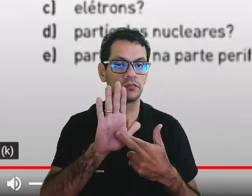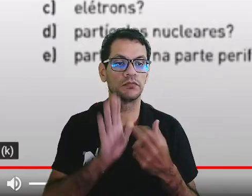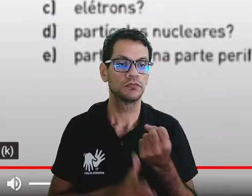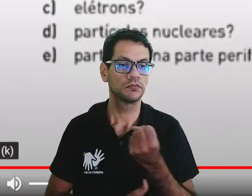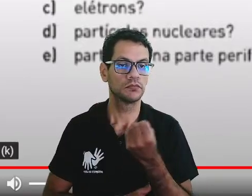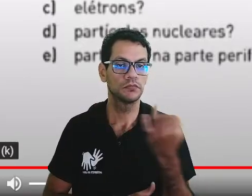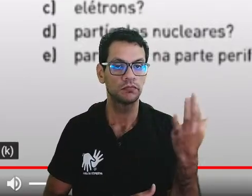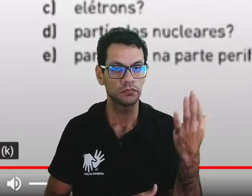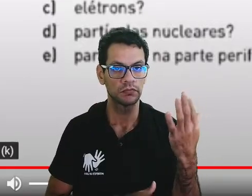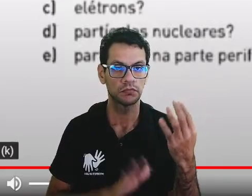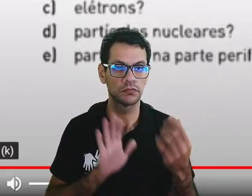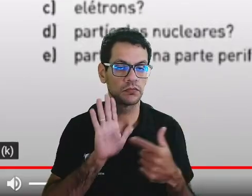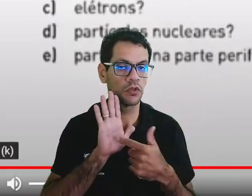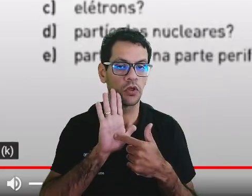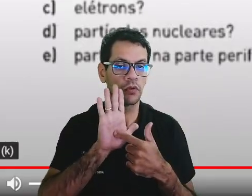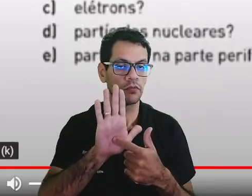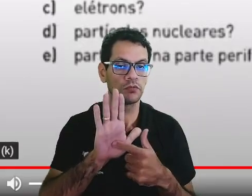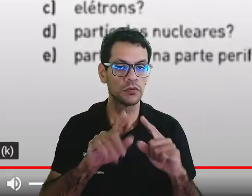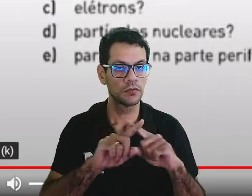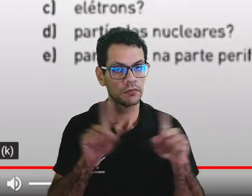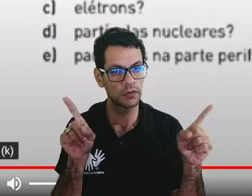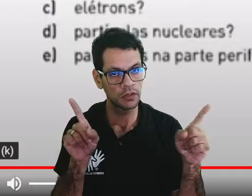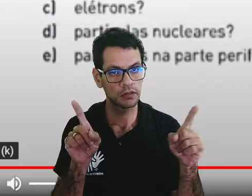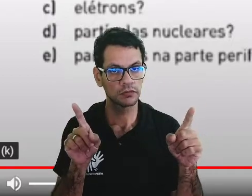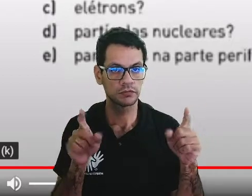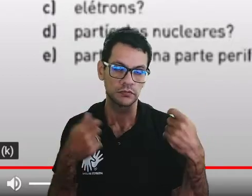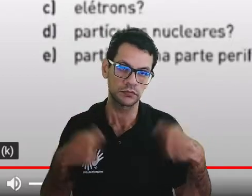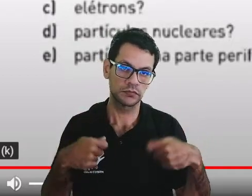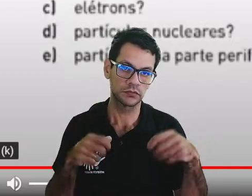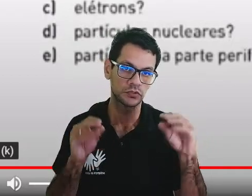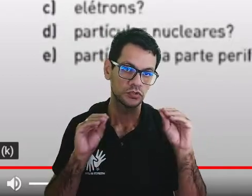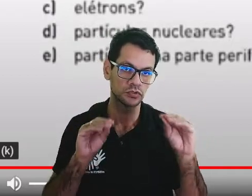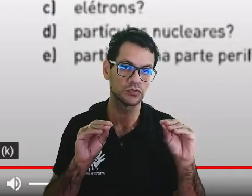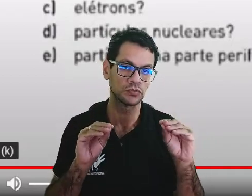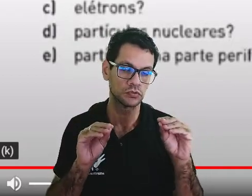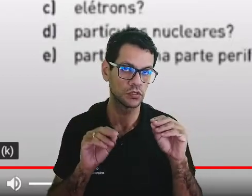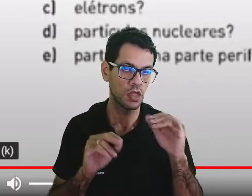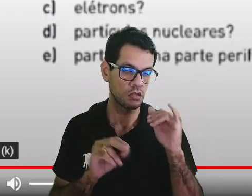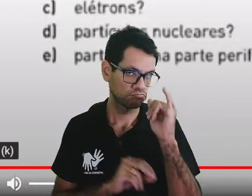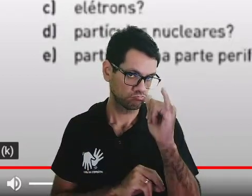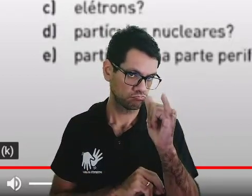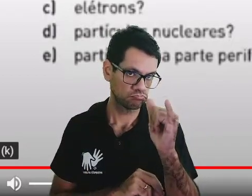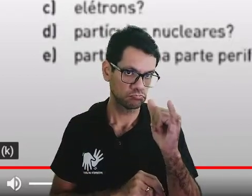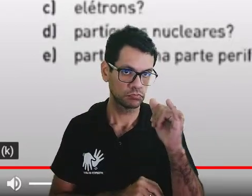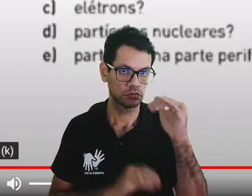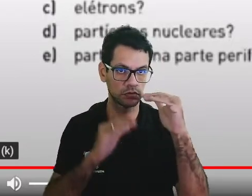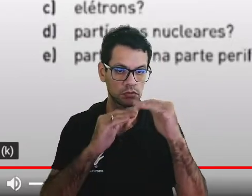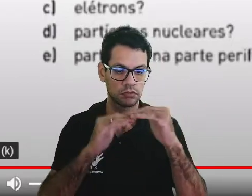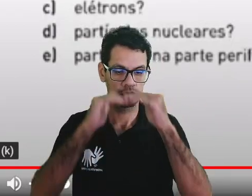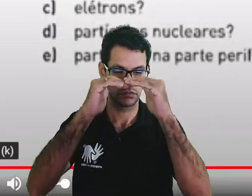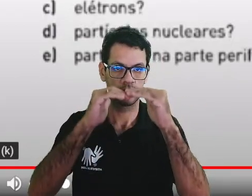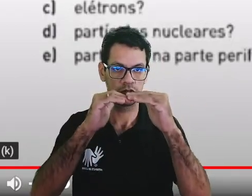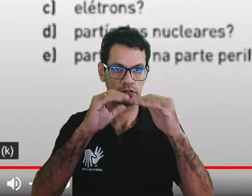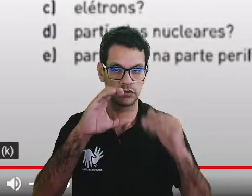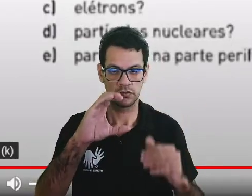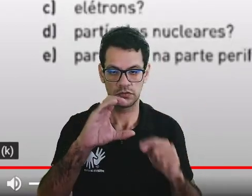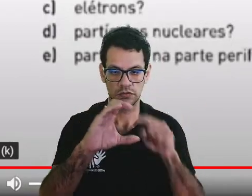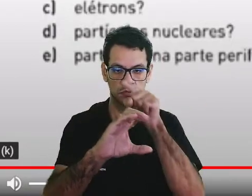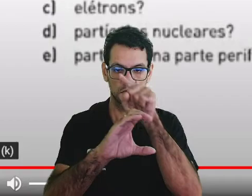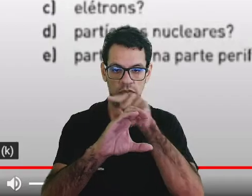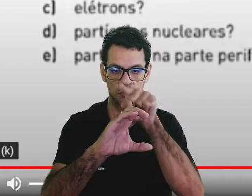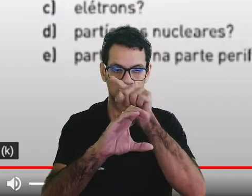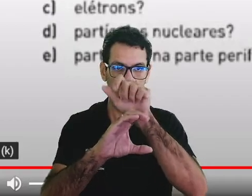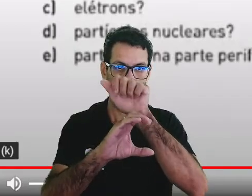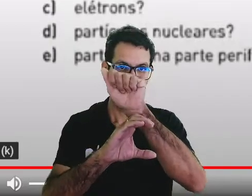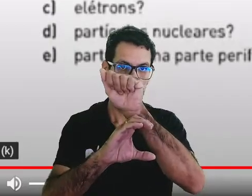Aqui ele não colocou uma legenda, mas ele deveria colocar, então eu já estou contando para vocês. Em cima a gente tem representado A